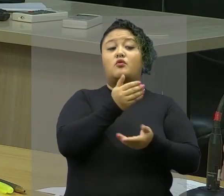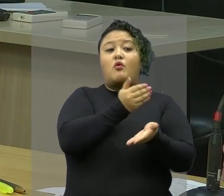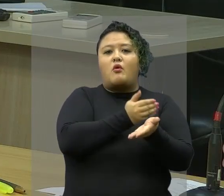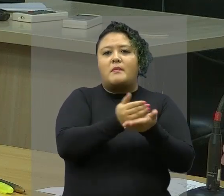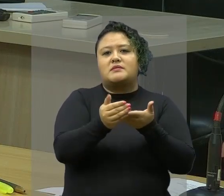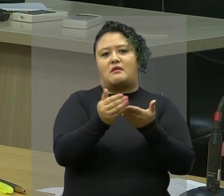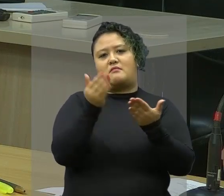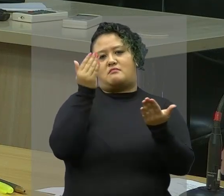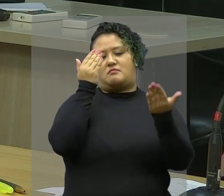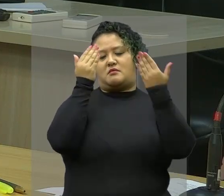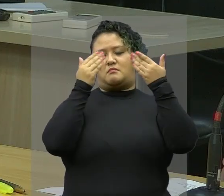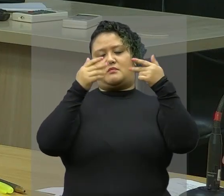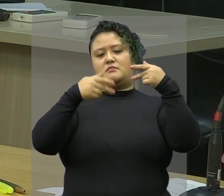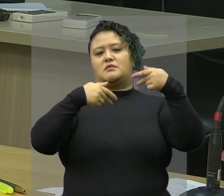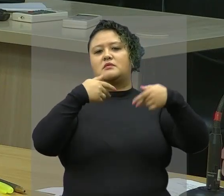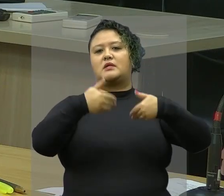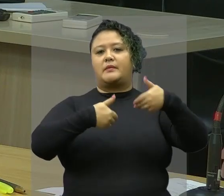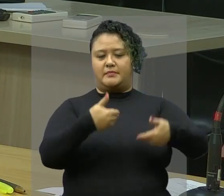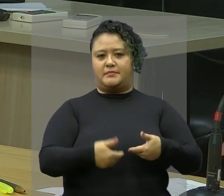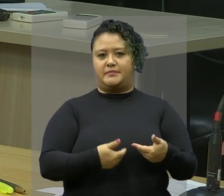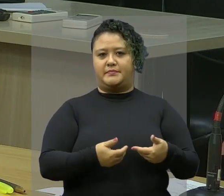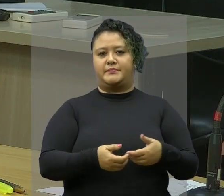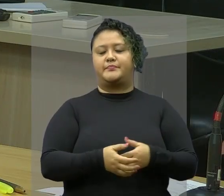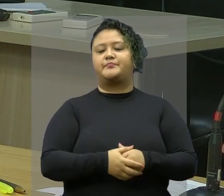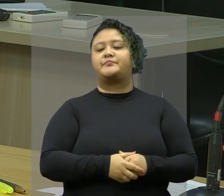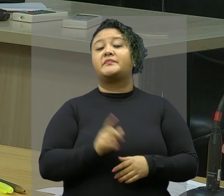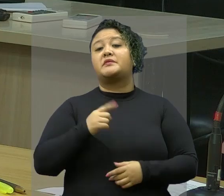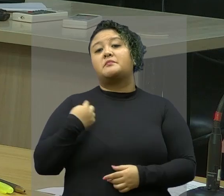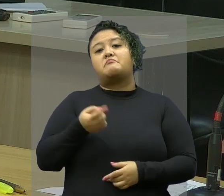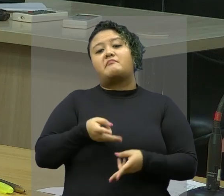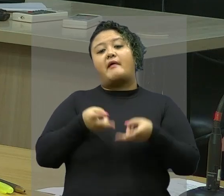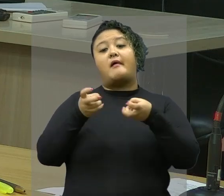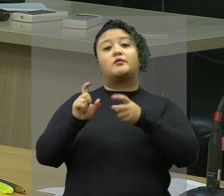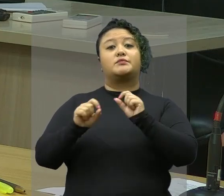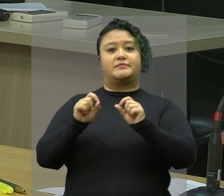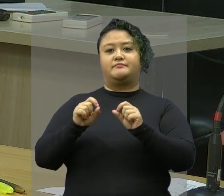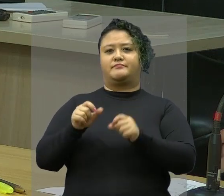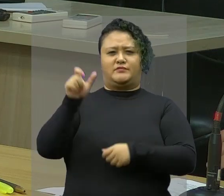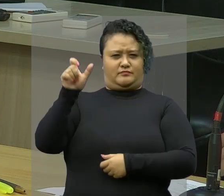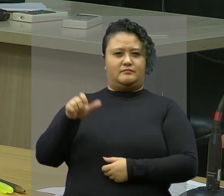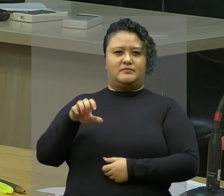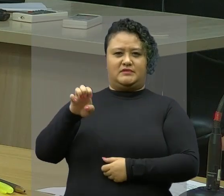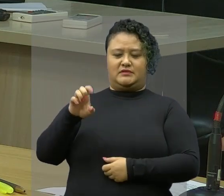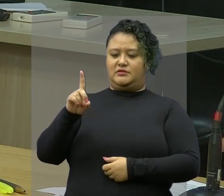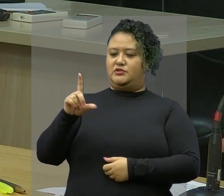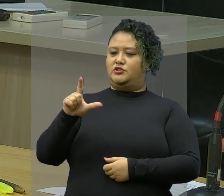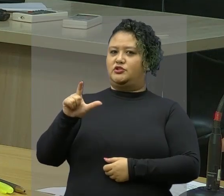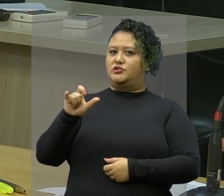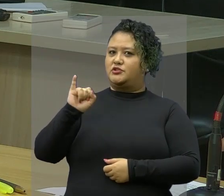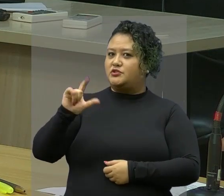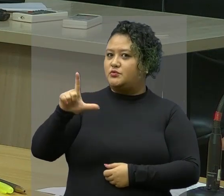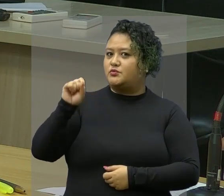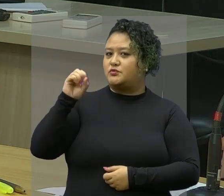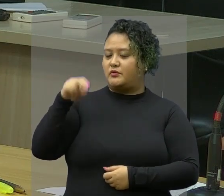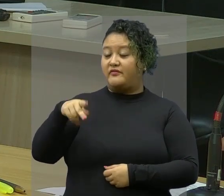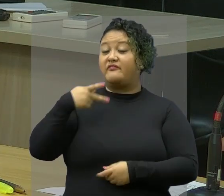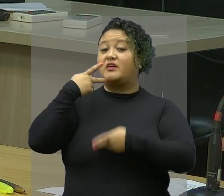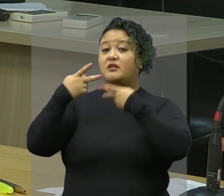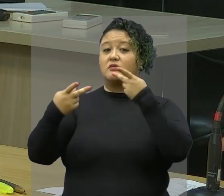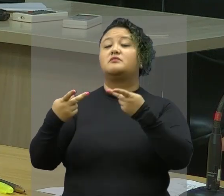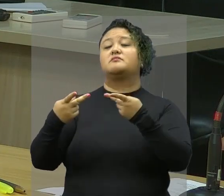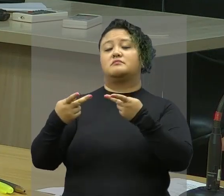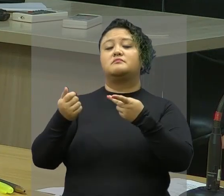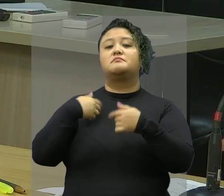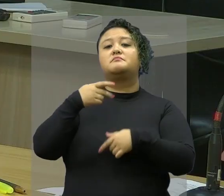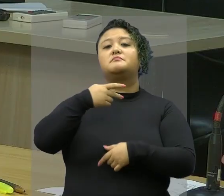as terapias, né? O que a gente tem percebido que, como o Edilson falou, que o tratamento do paciente que